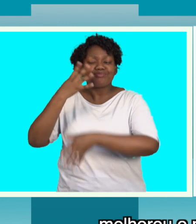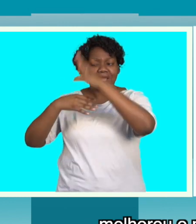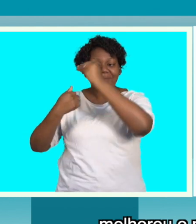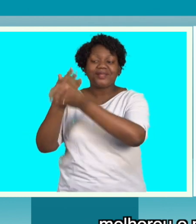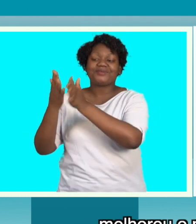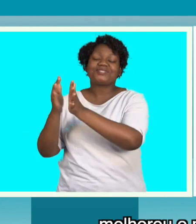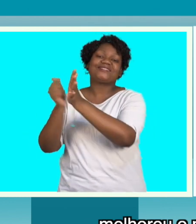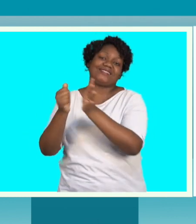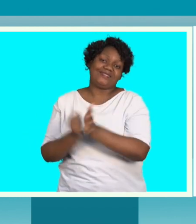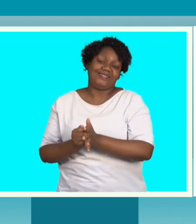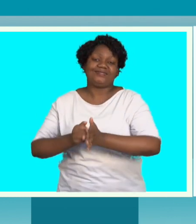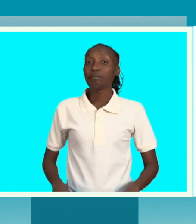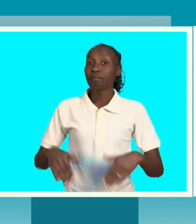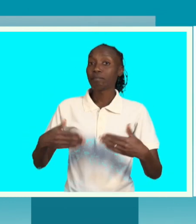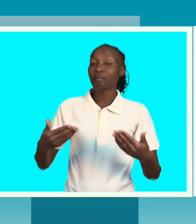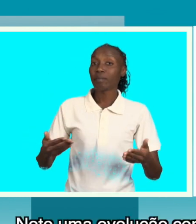alunos surdos.